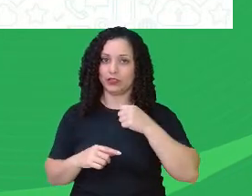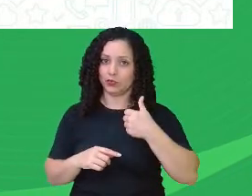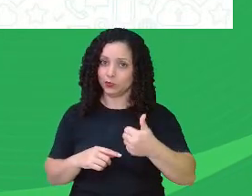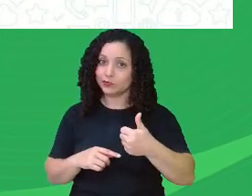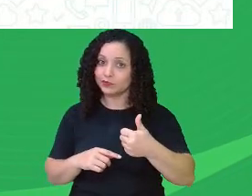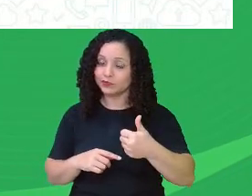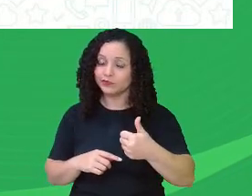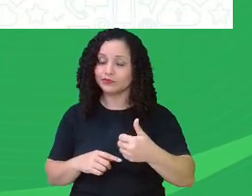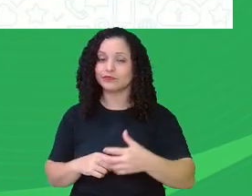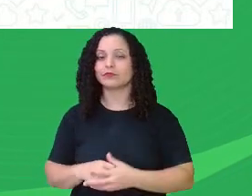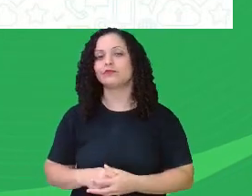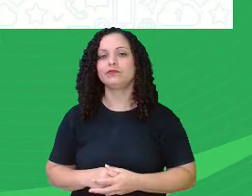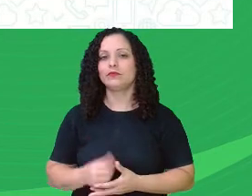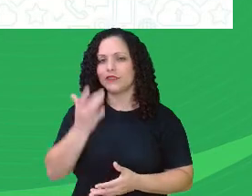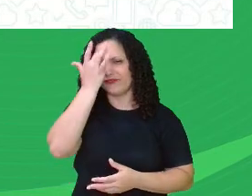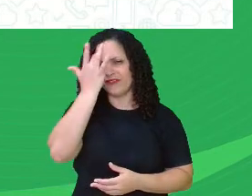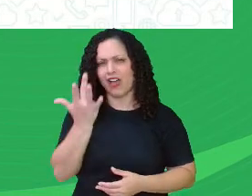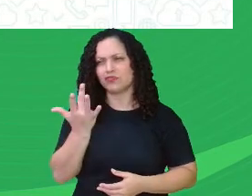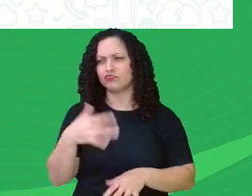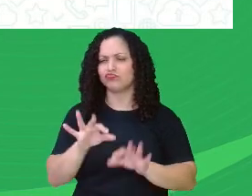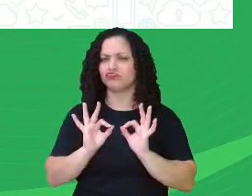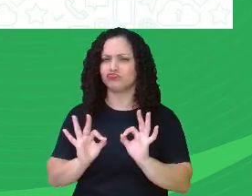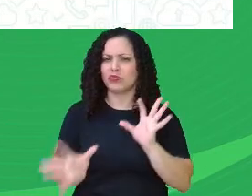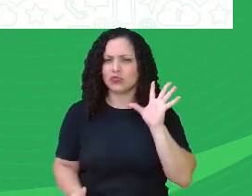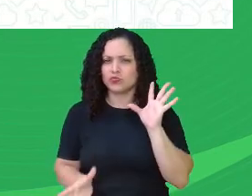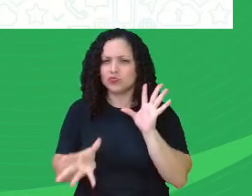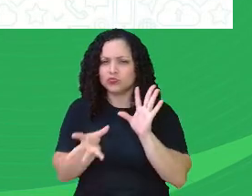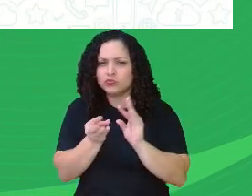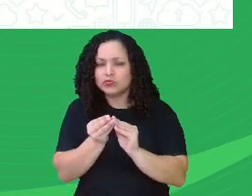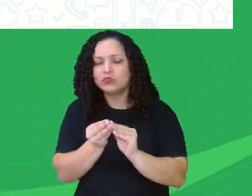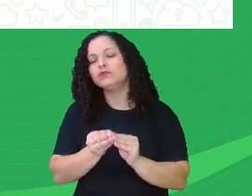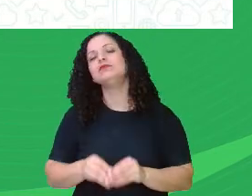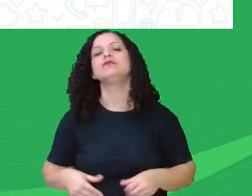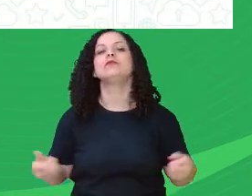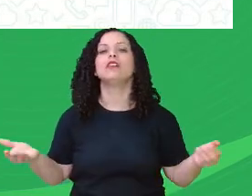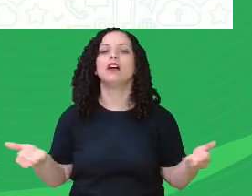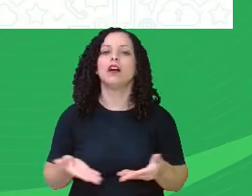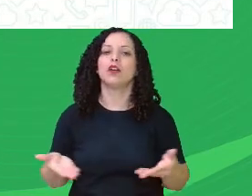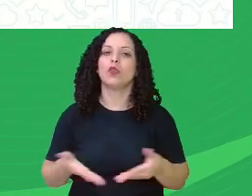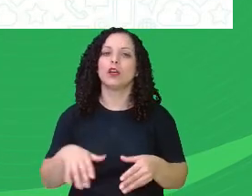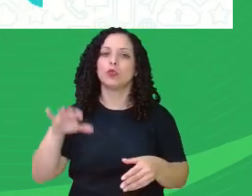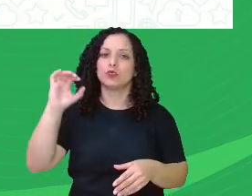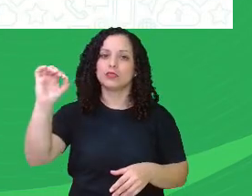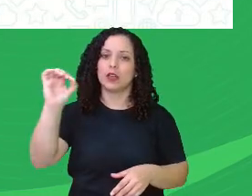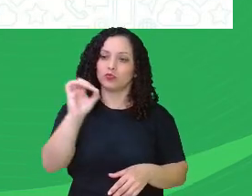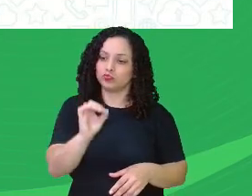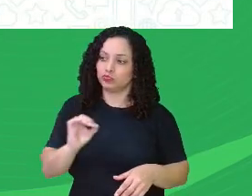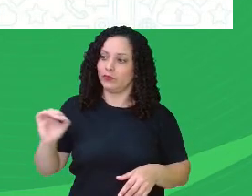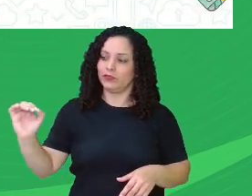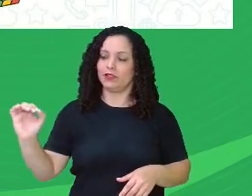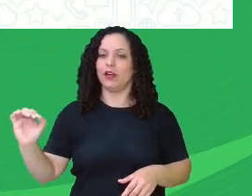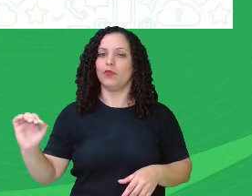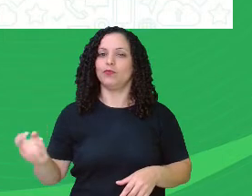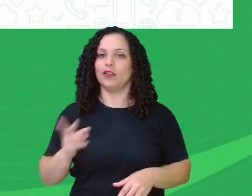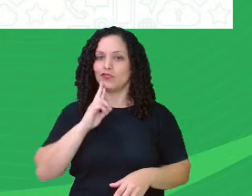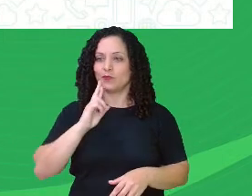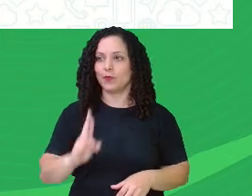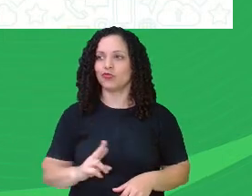3 vezes 8, 24, 243, ó, sacou? E aí pega e coloca o zero no final. Fica